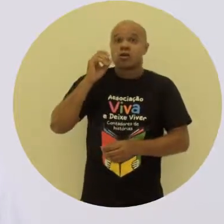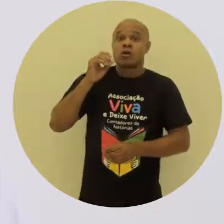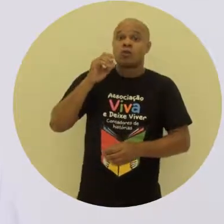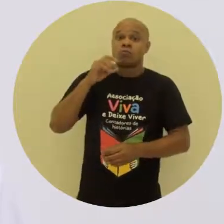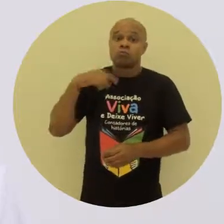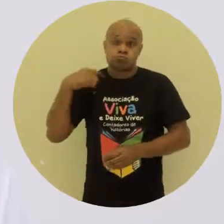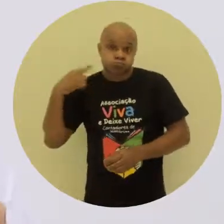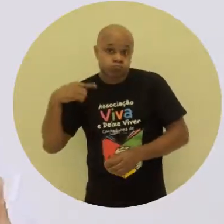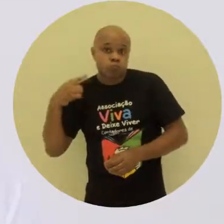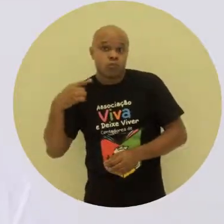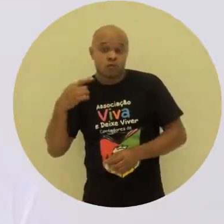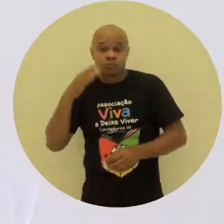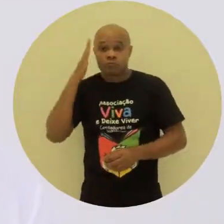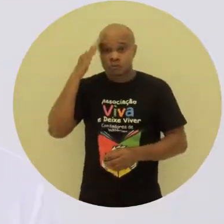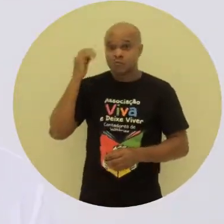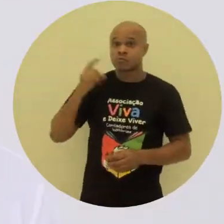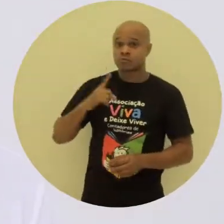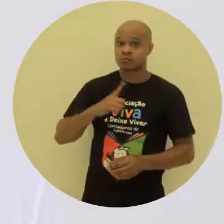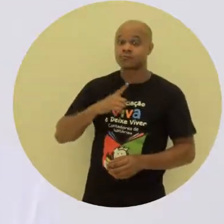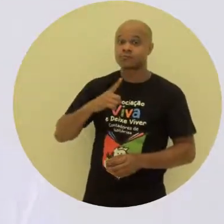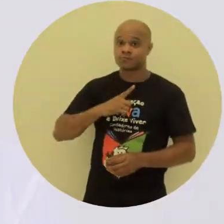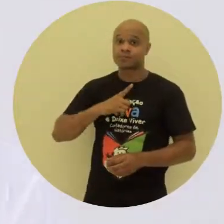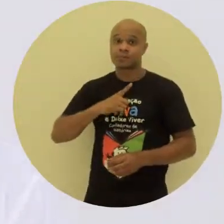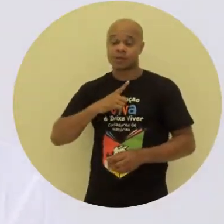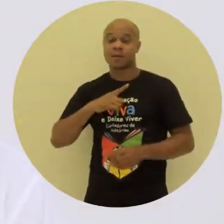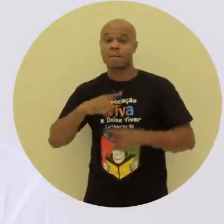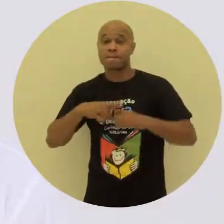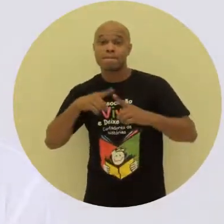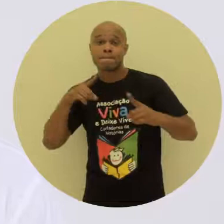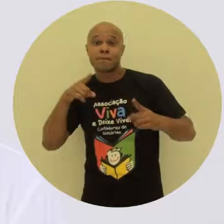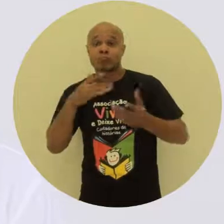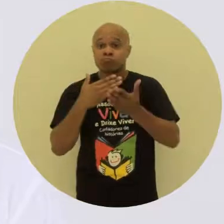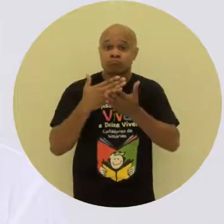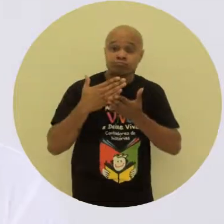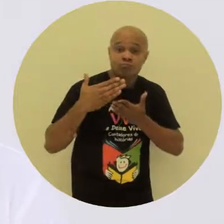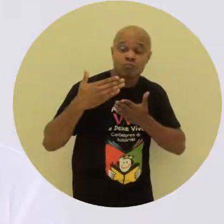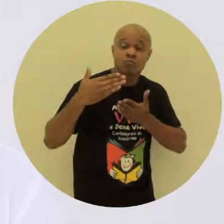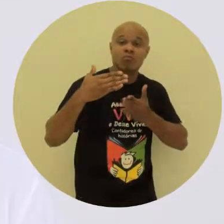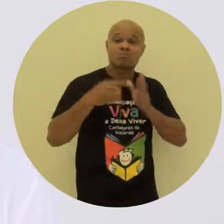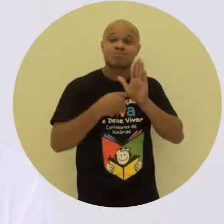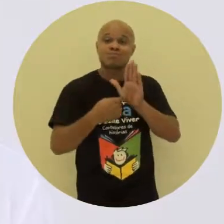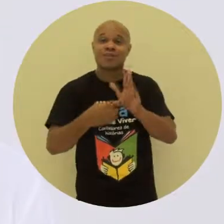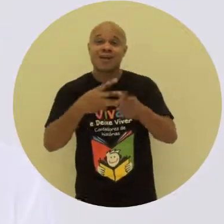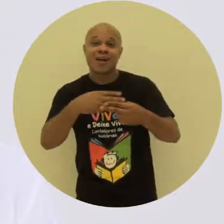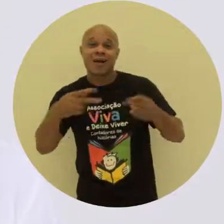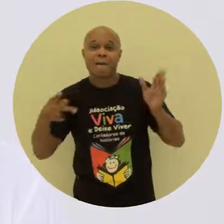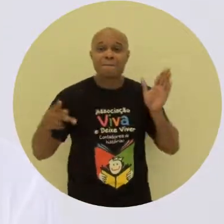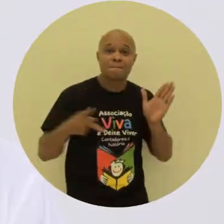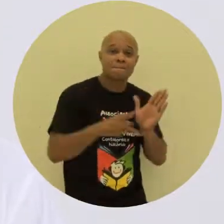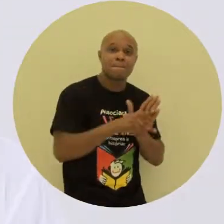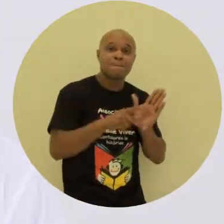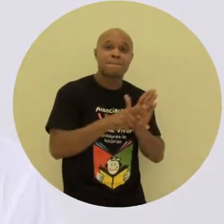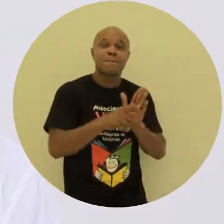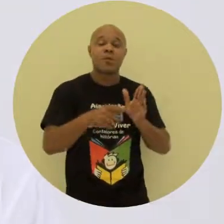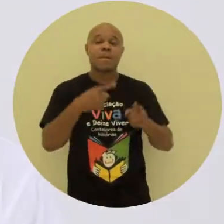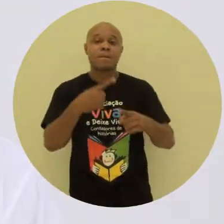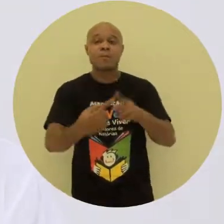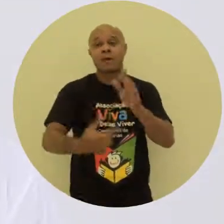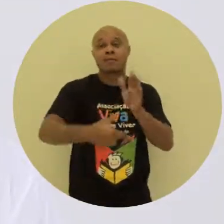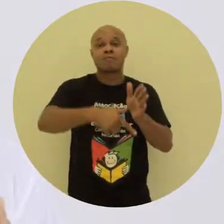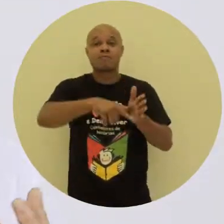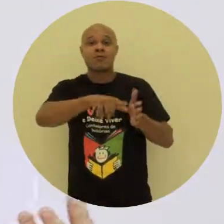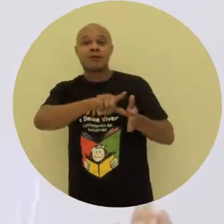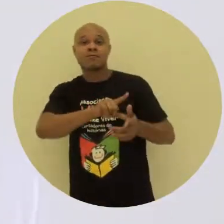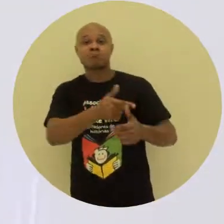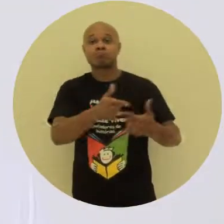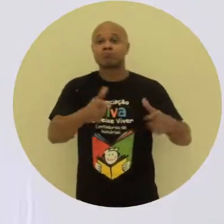uma política de humanização da saúde e essa política começa a produzir indicadores. Se antes a gente não